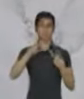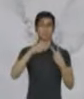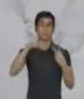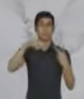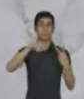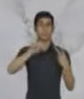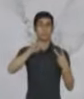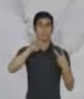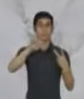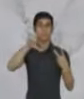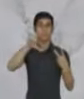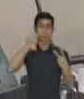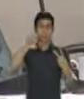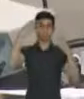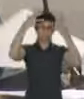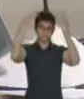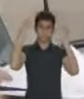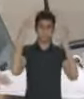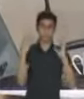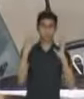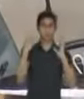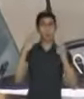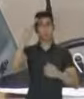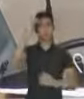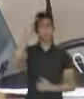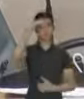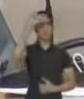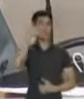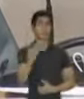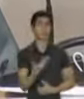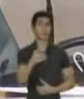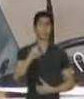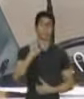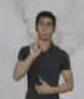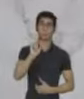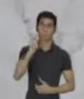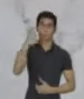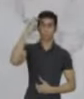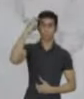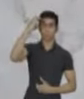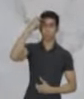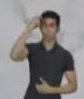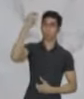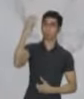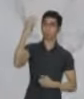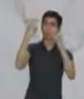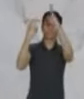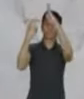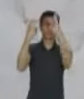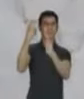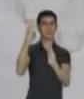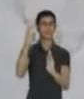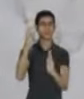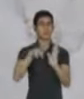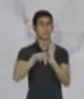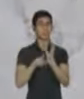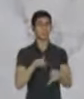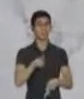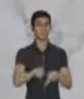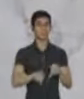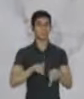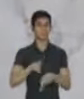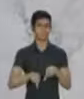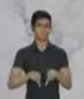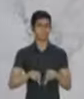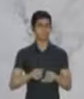cultura do povo que a cultura que não é contada nos documentos oficiais e hoje nós é uma data